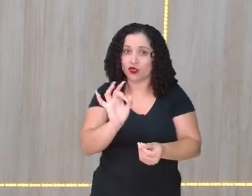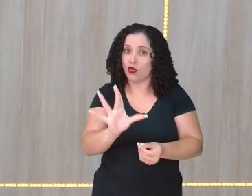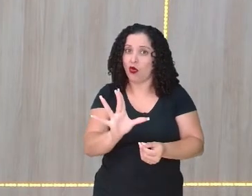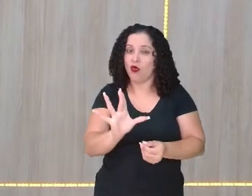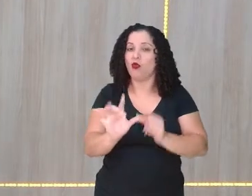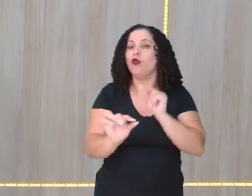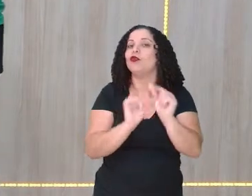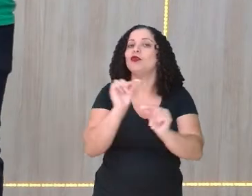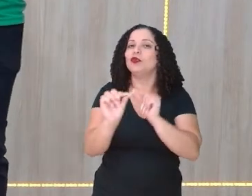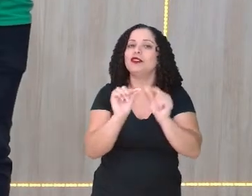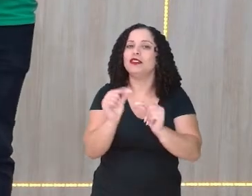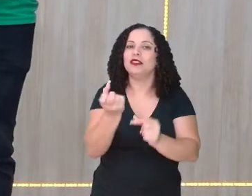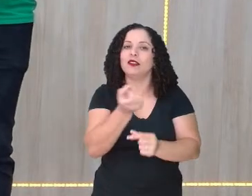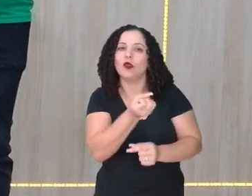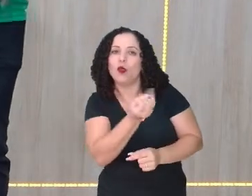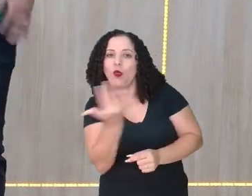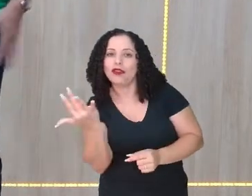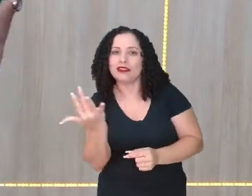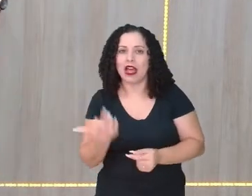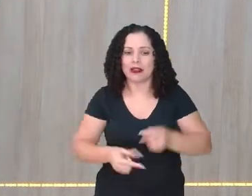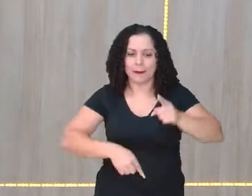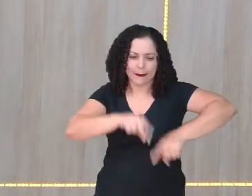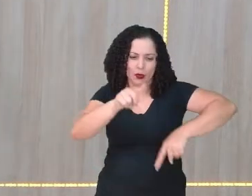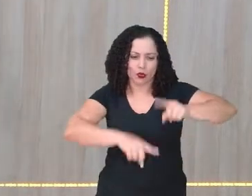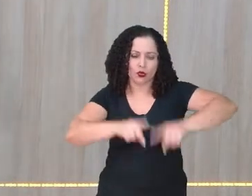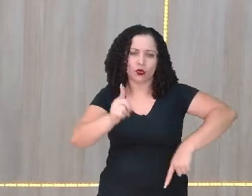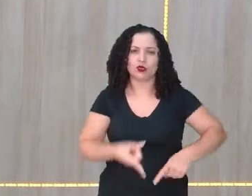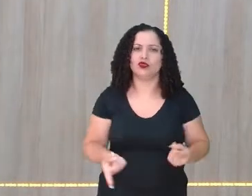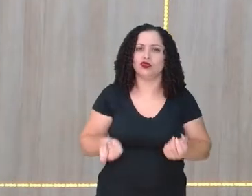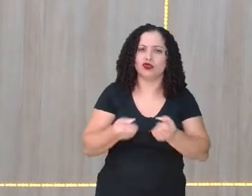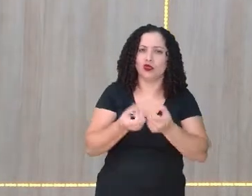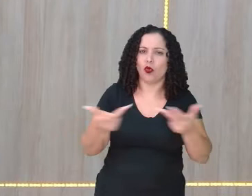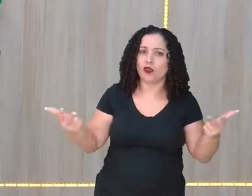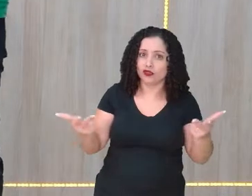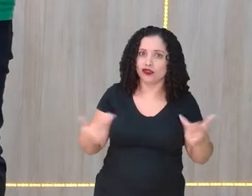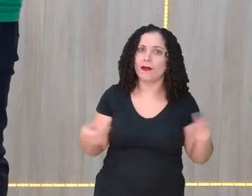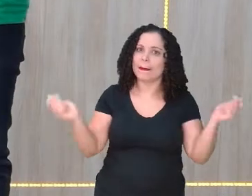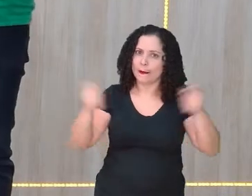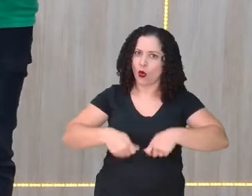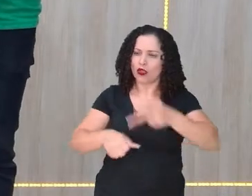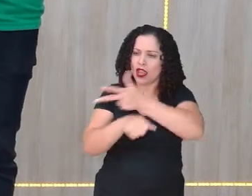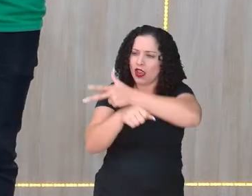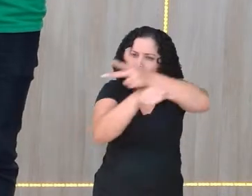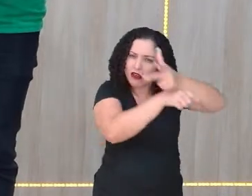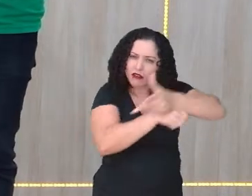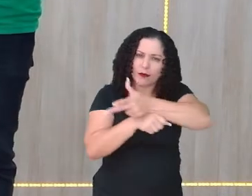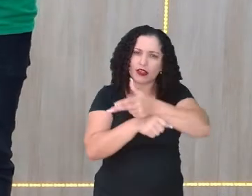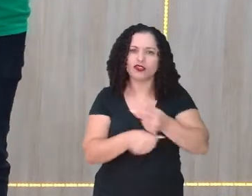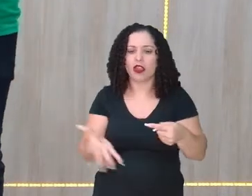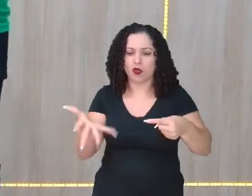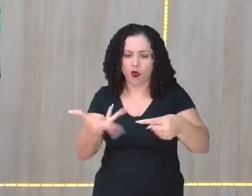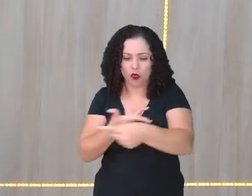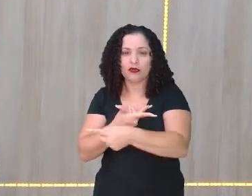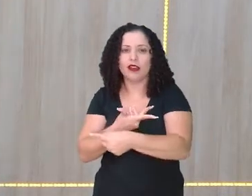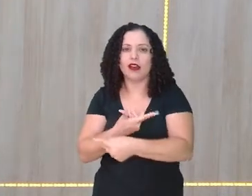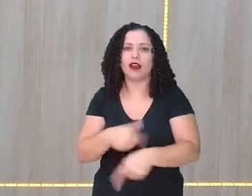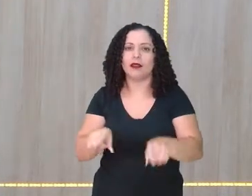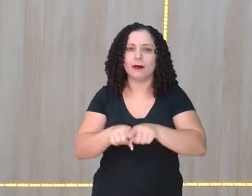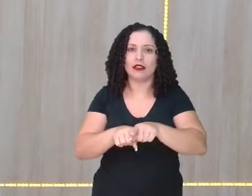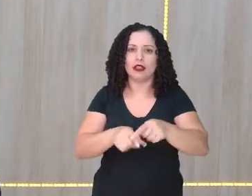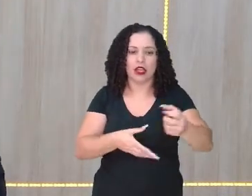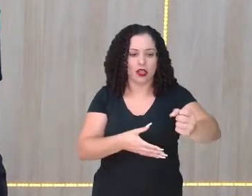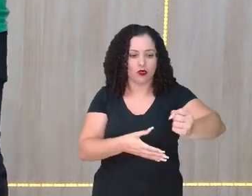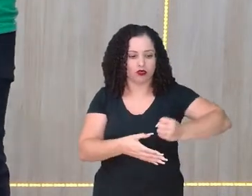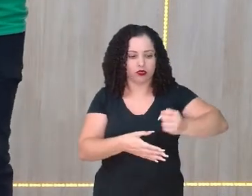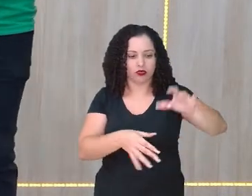a quantidade de passadores que tem na minha mão, de celulares que tem no estúdio, de câmeras também, de botões que o Billy mexe